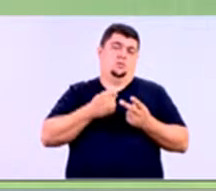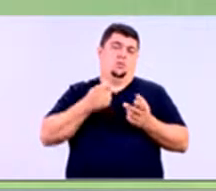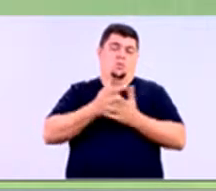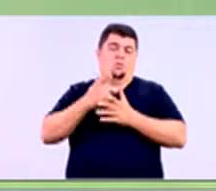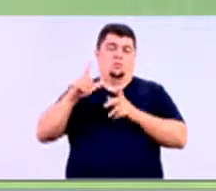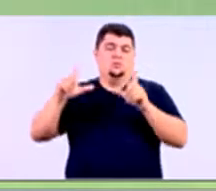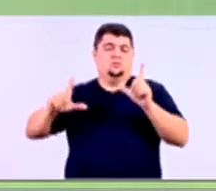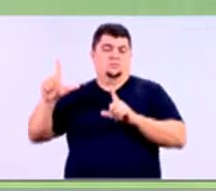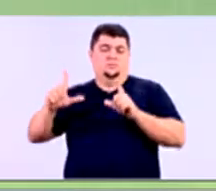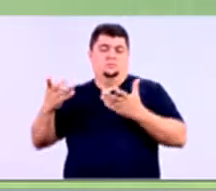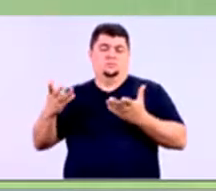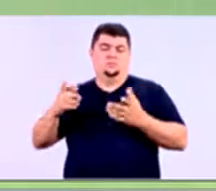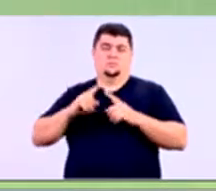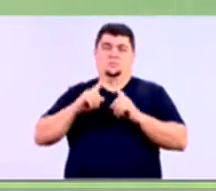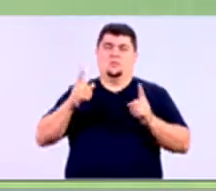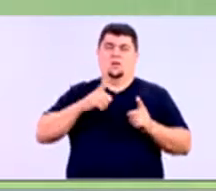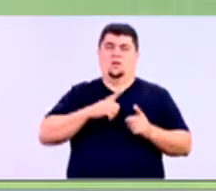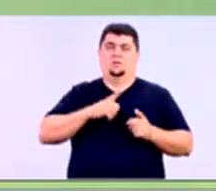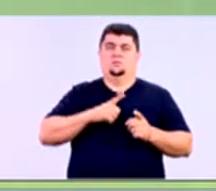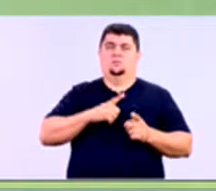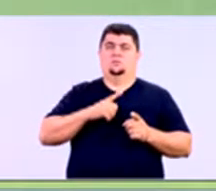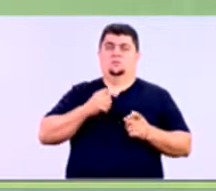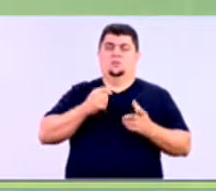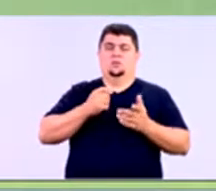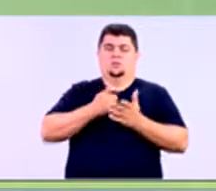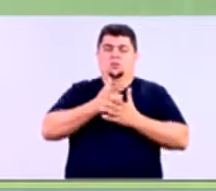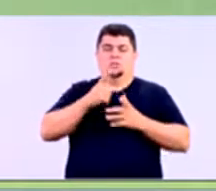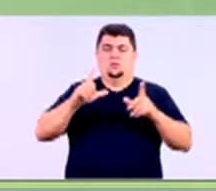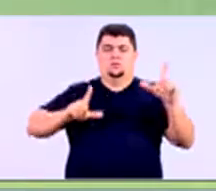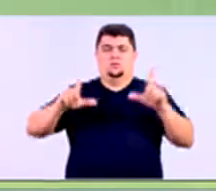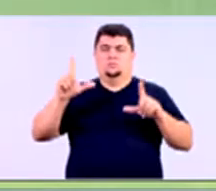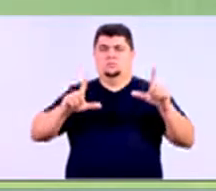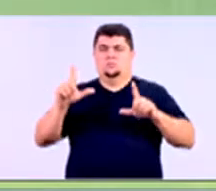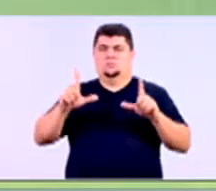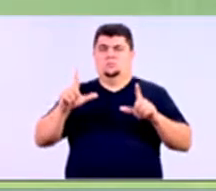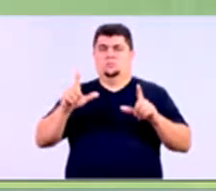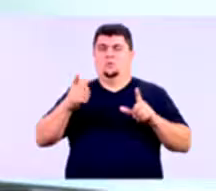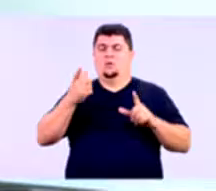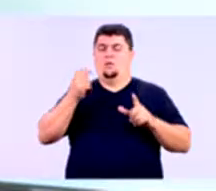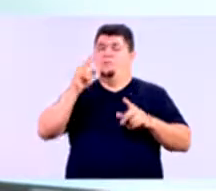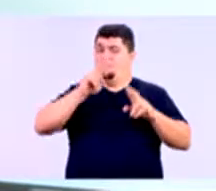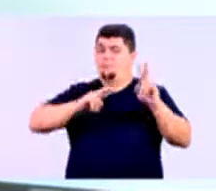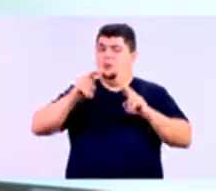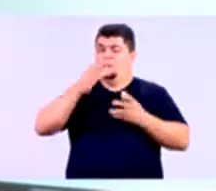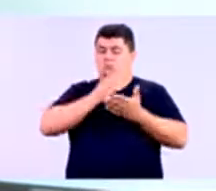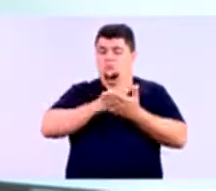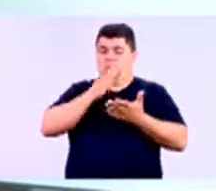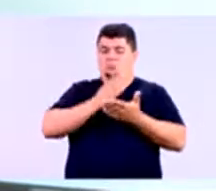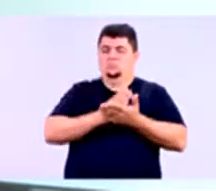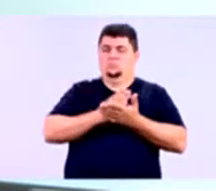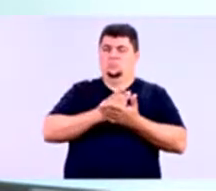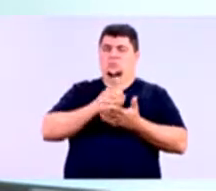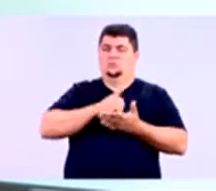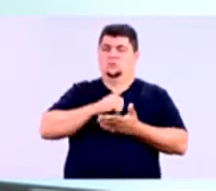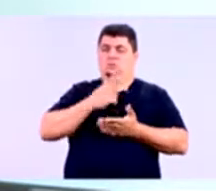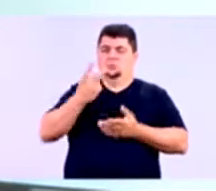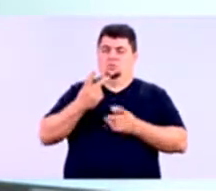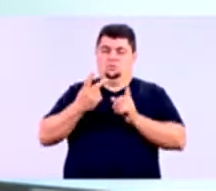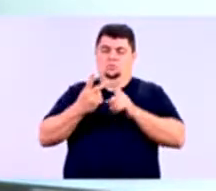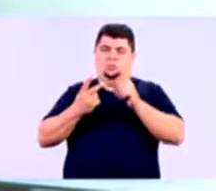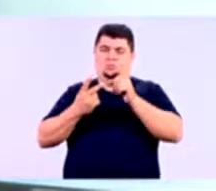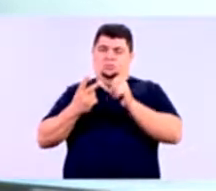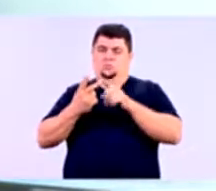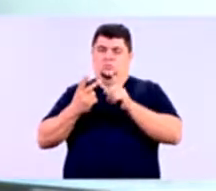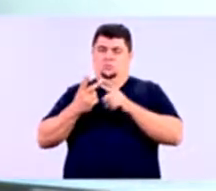TV. Se eu tivesse feito a compra da TV, aquele valor da parcela está embutido 2 coisas: